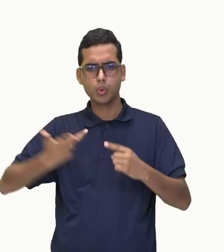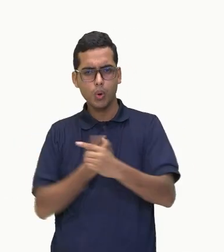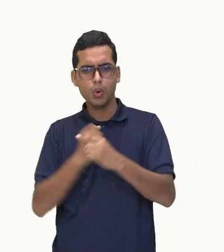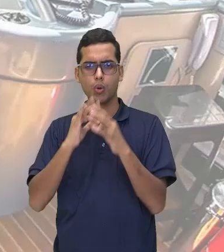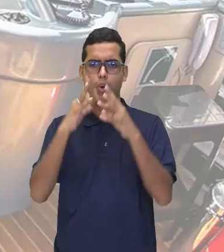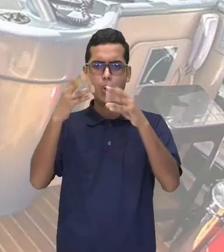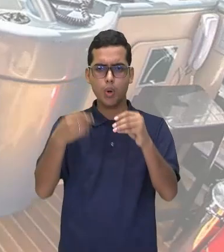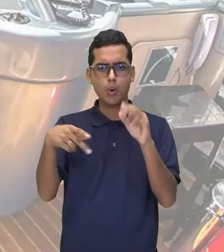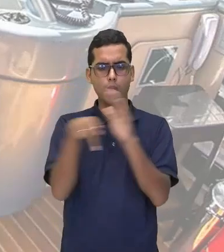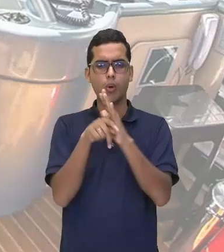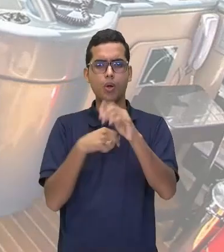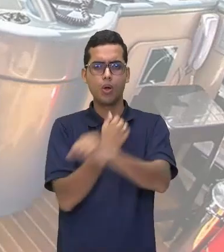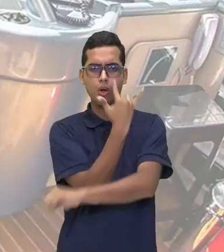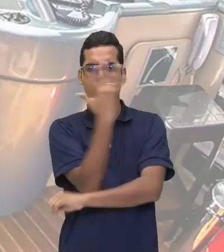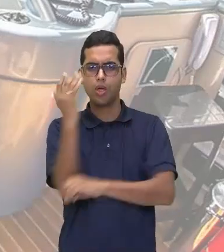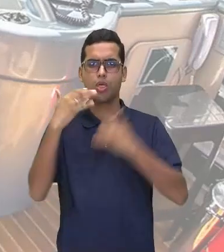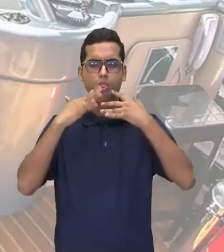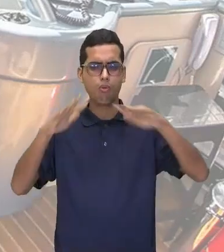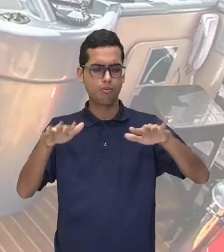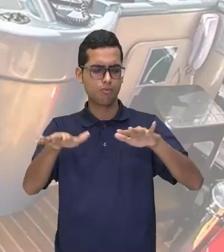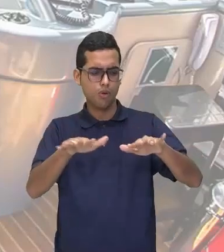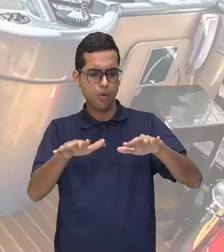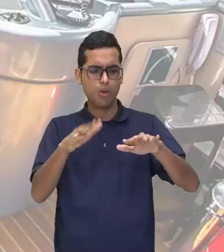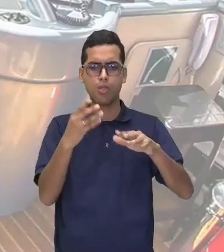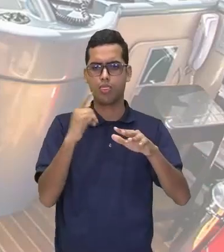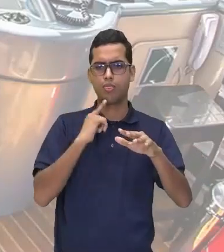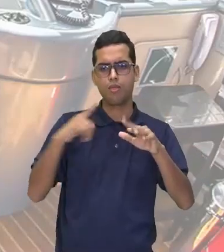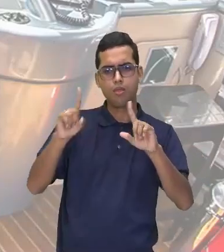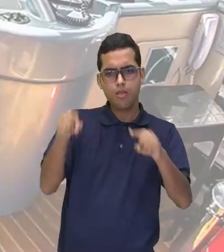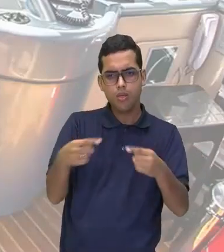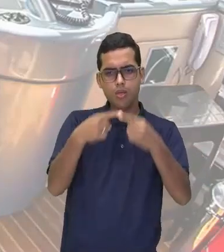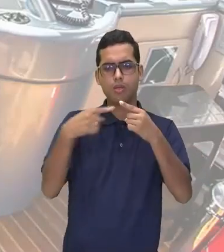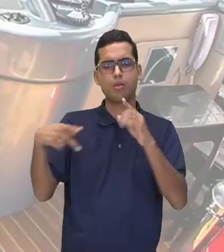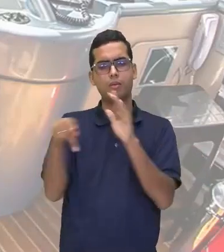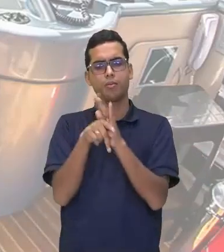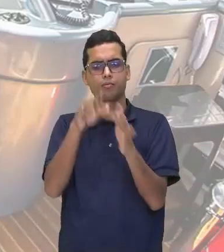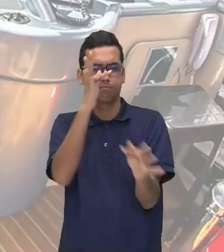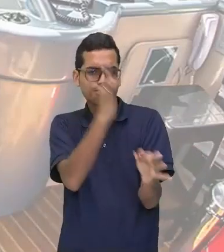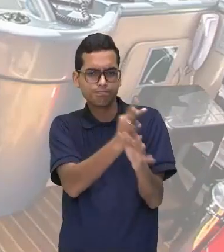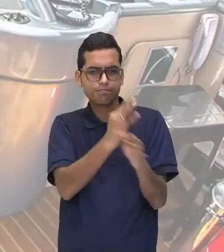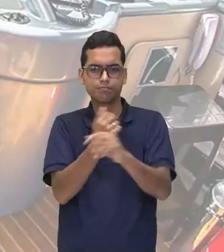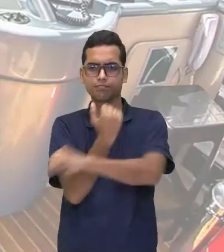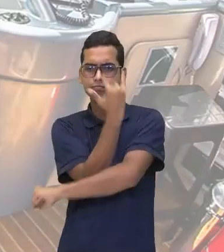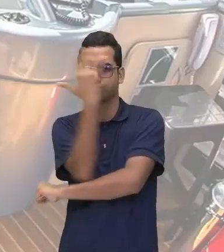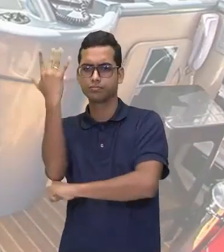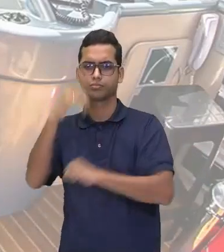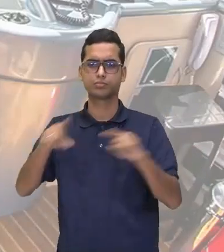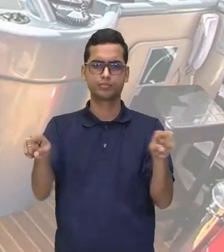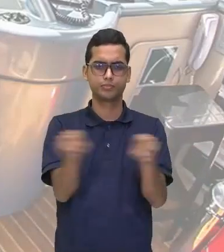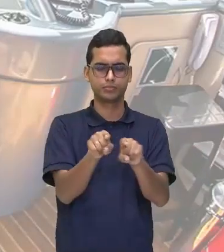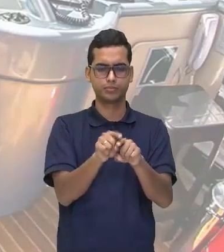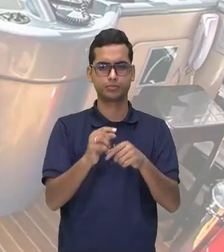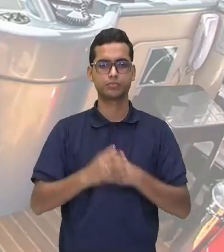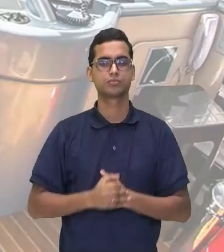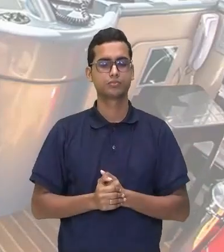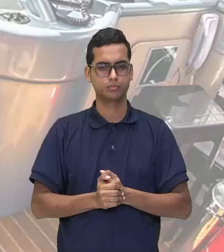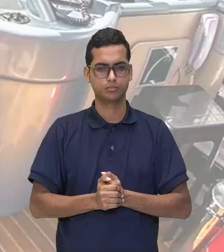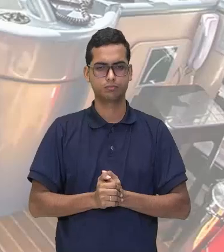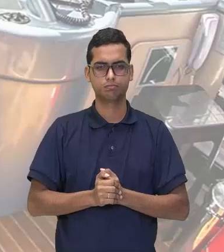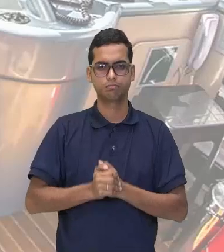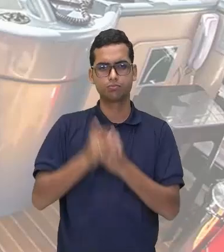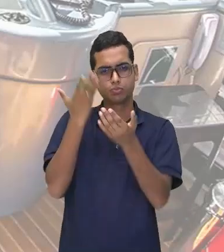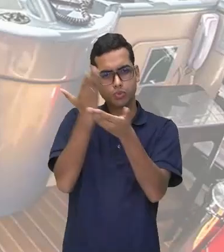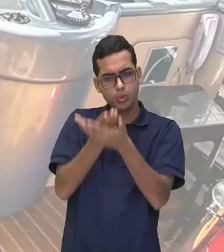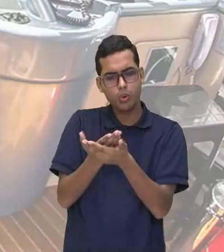a natureza, nós temos aí com a física. Quando se fala em física, você também tem o